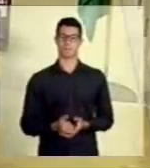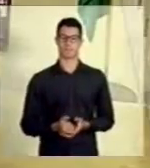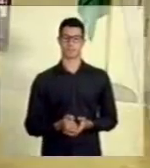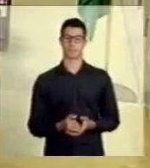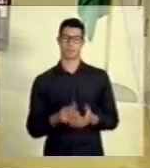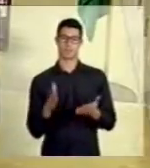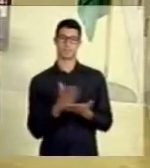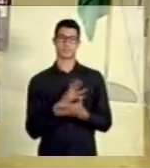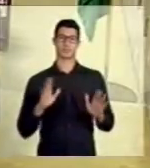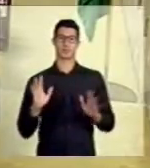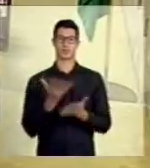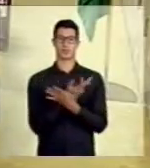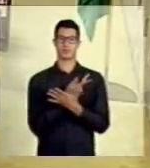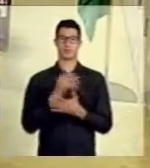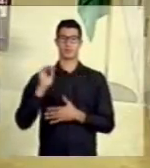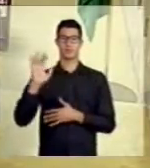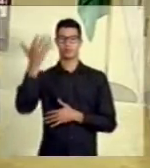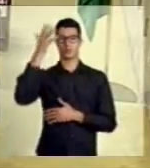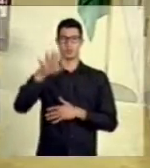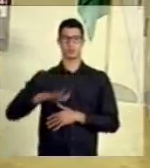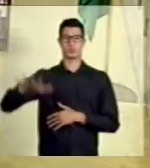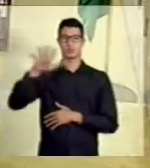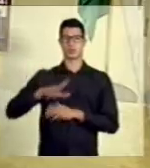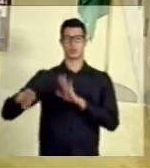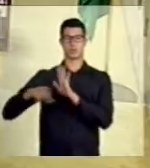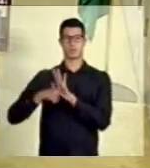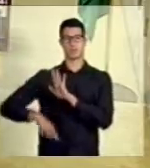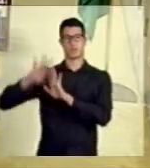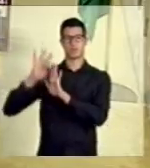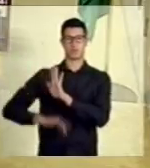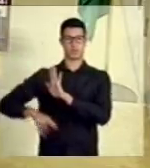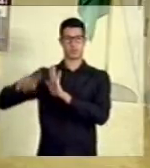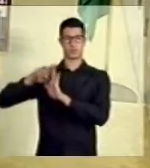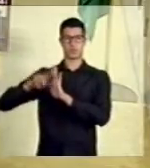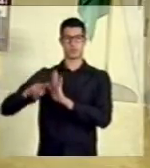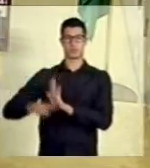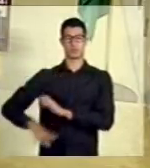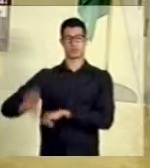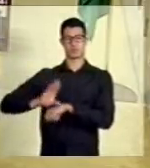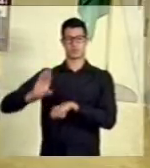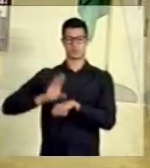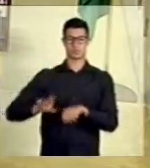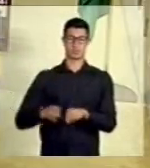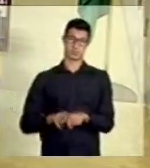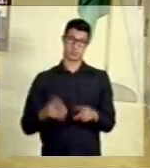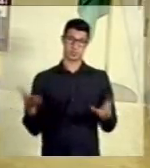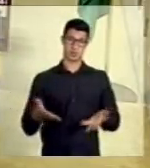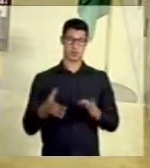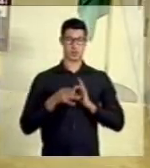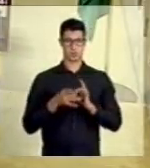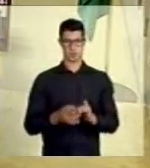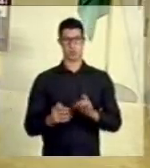a plena realização em sua dimensão global do próprio texto normativo da Constituição. Nesse contexto,